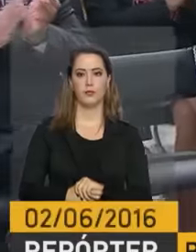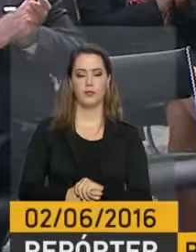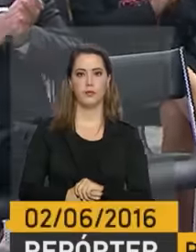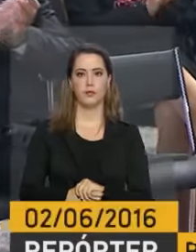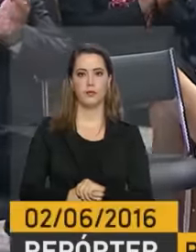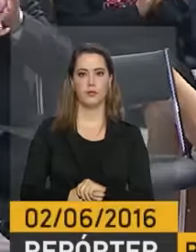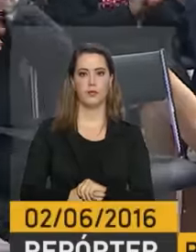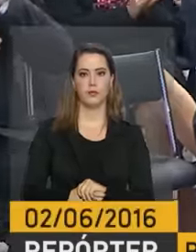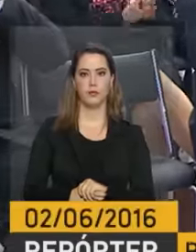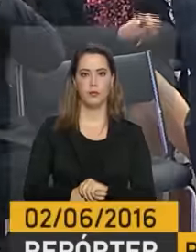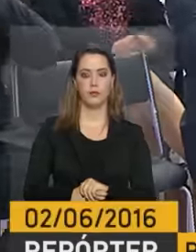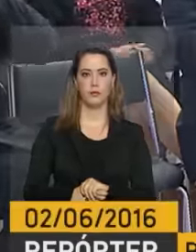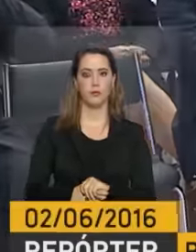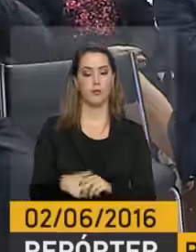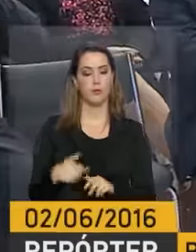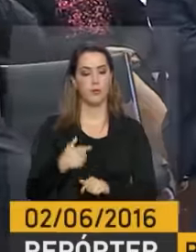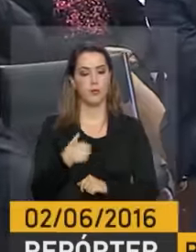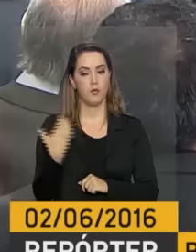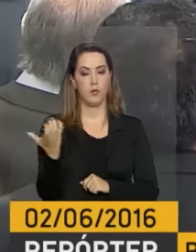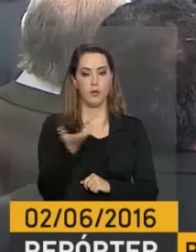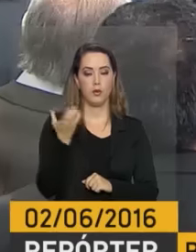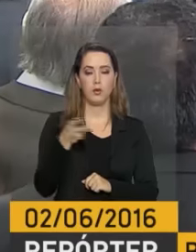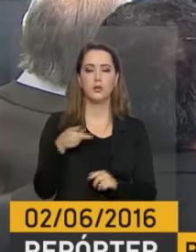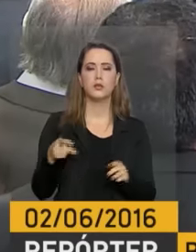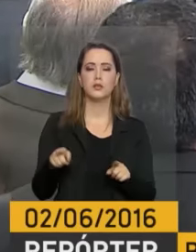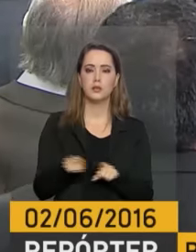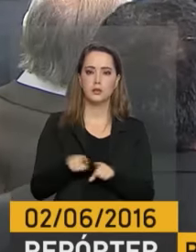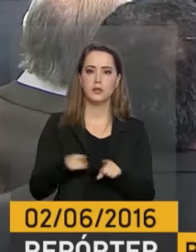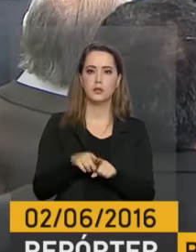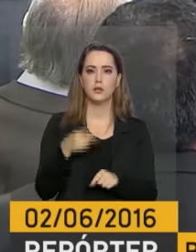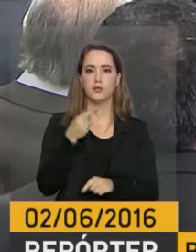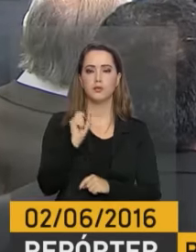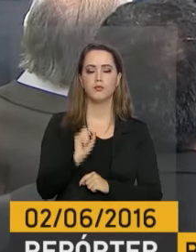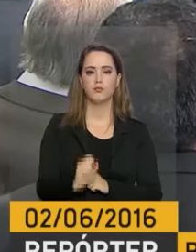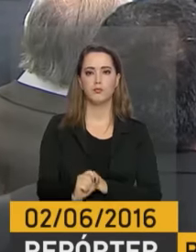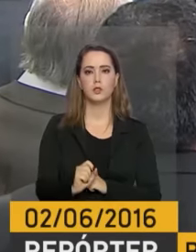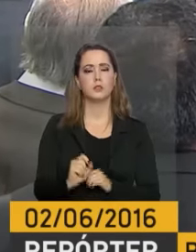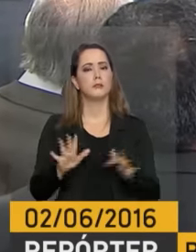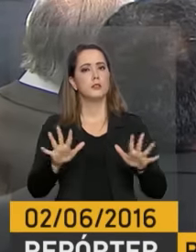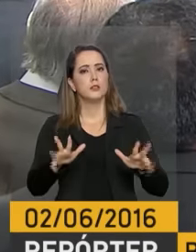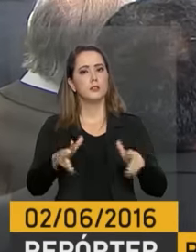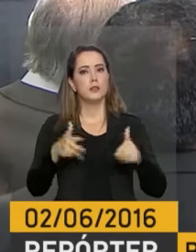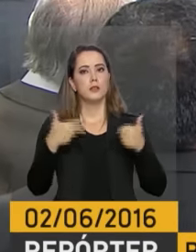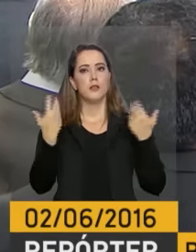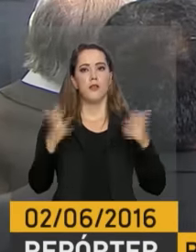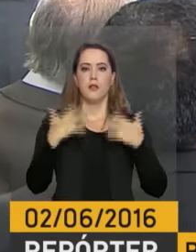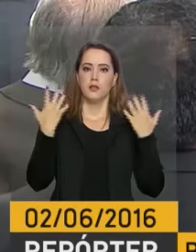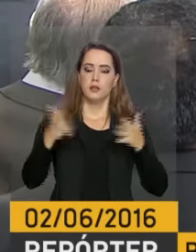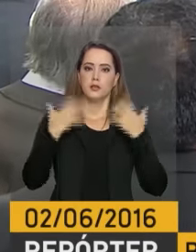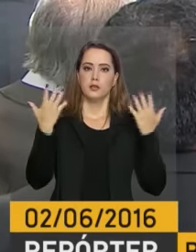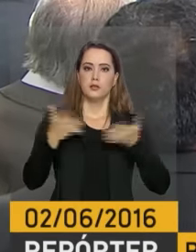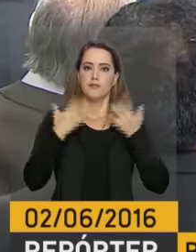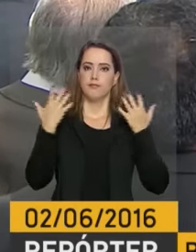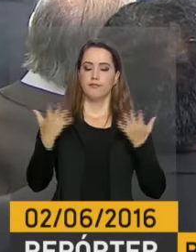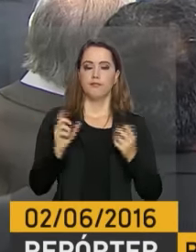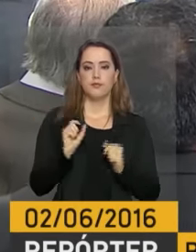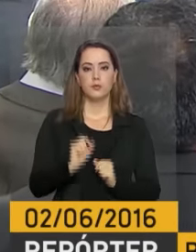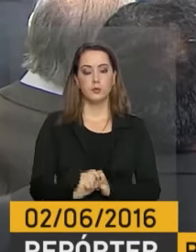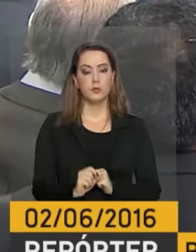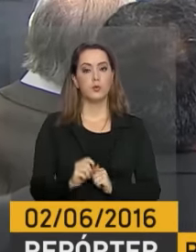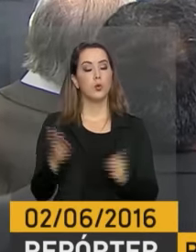Eu quero também lançar uma palavra de muita alegria cívica pelo fato de